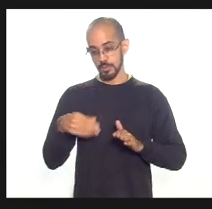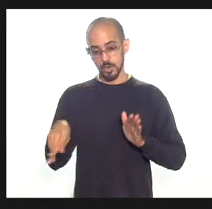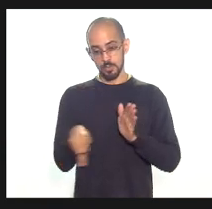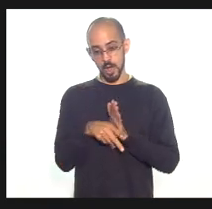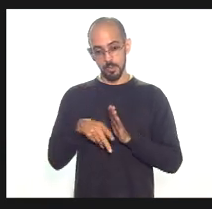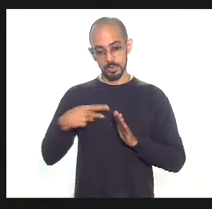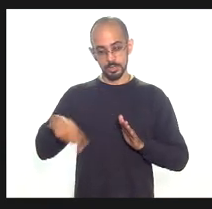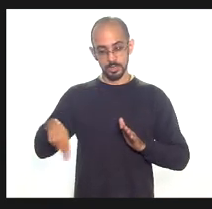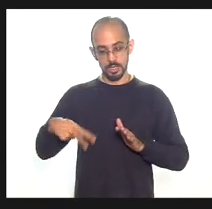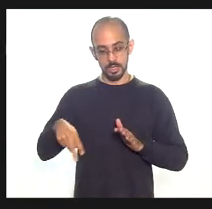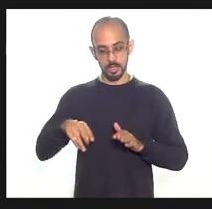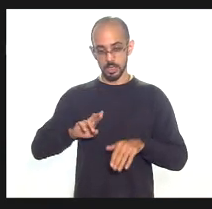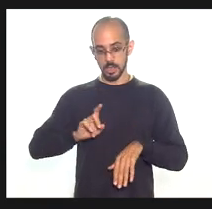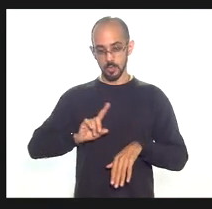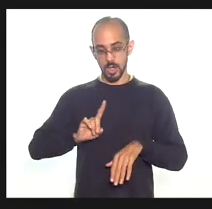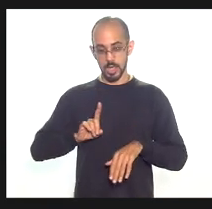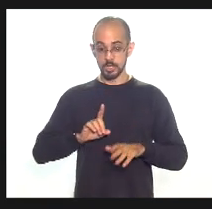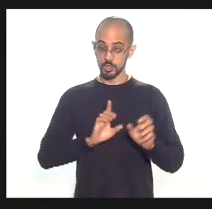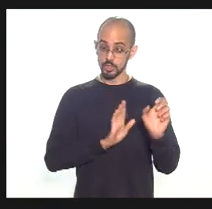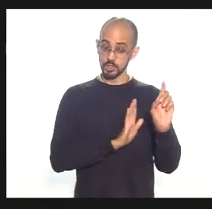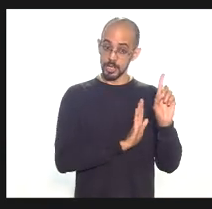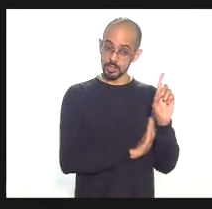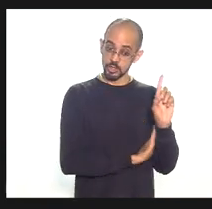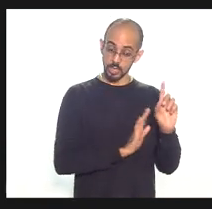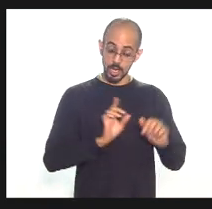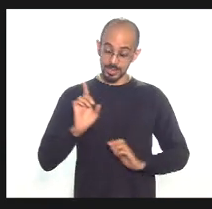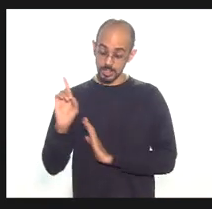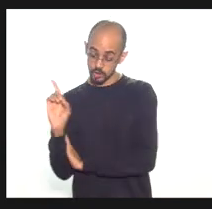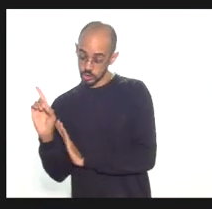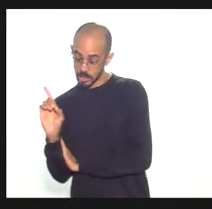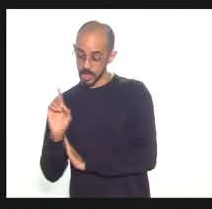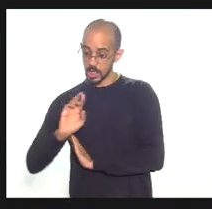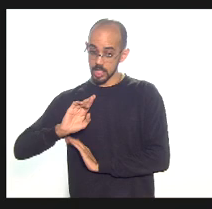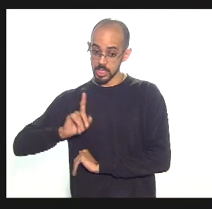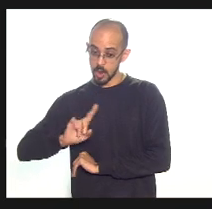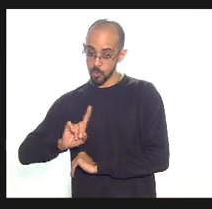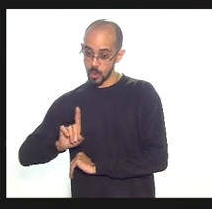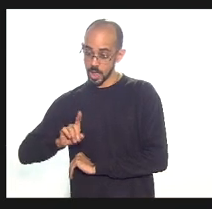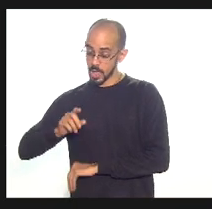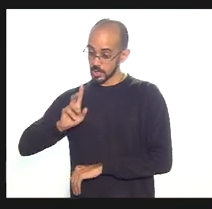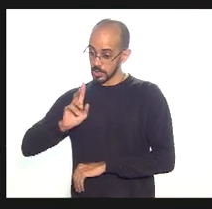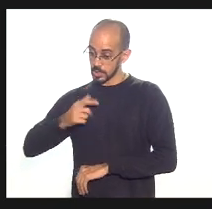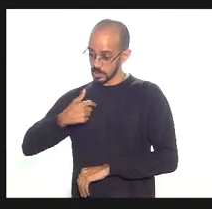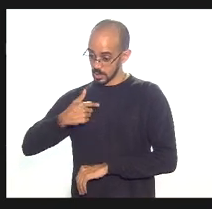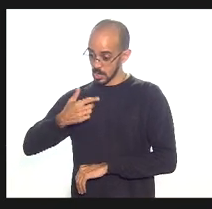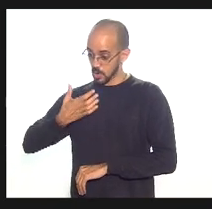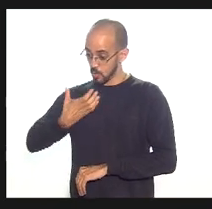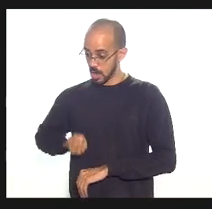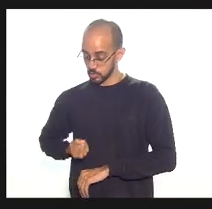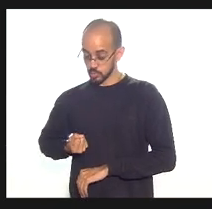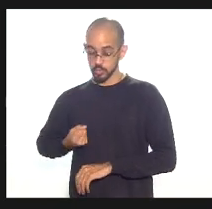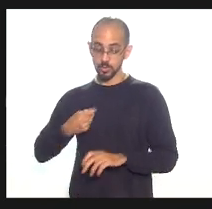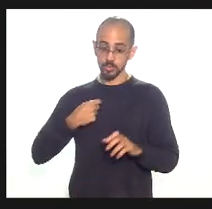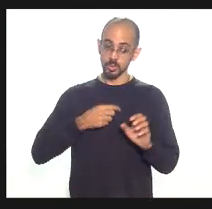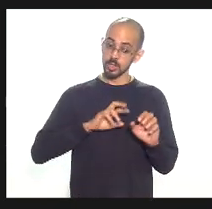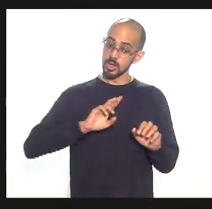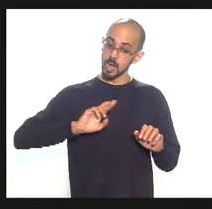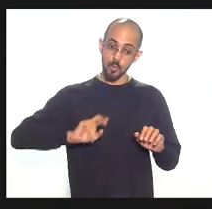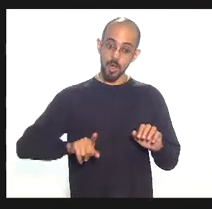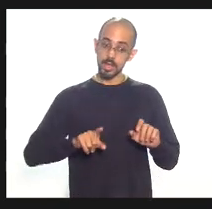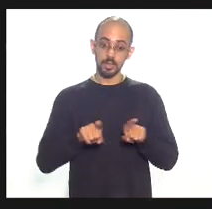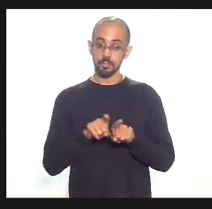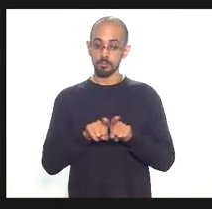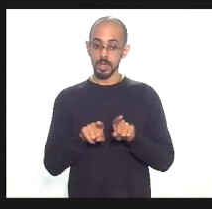dele nem da direita do conservadorismo que é o que eu defendo e nem da esquerda será que fica